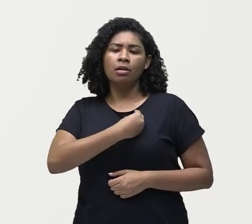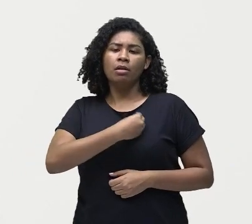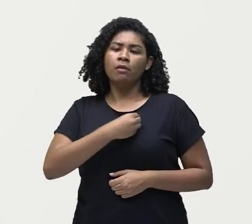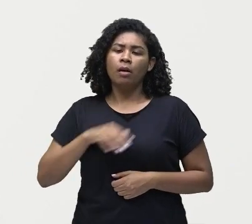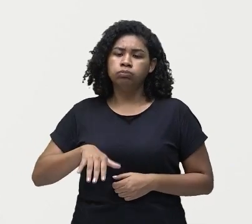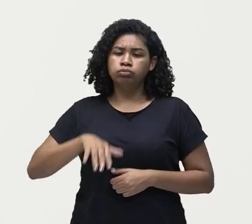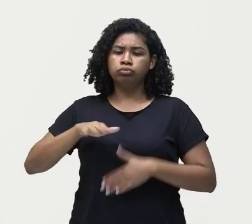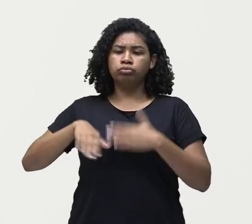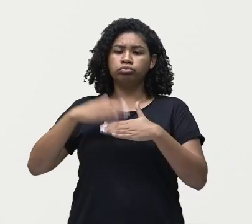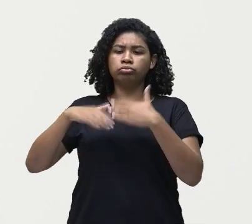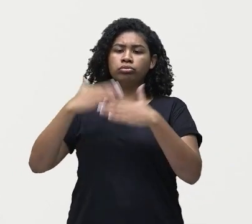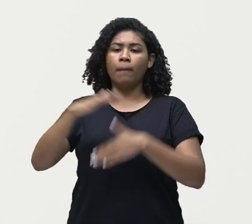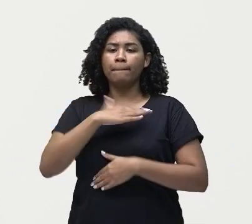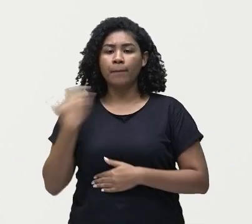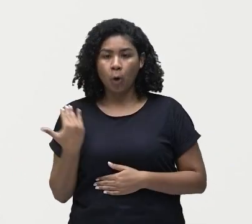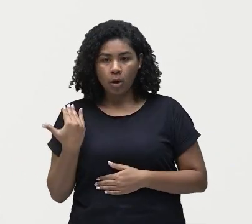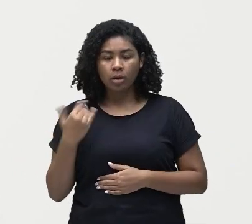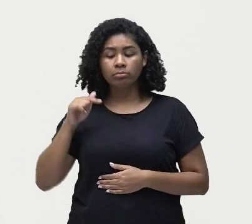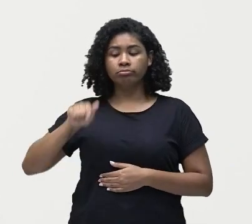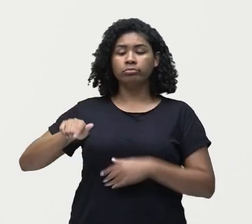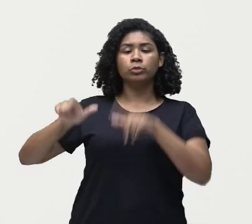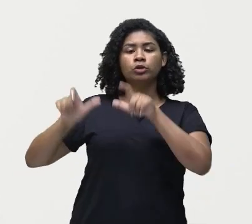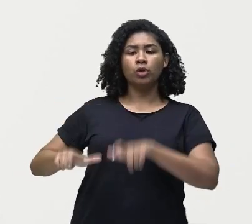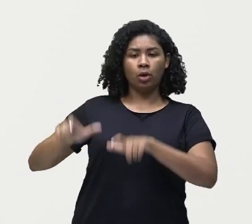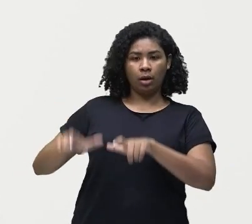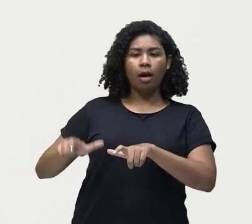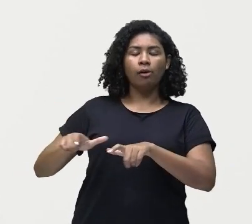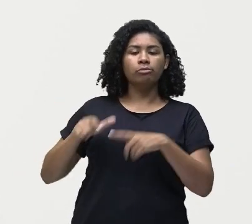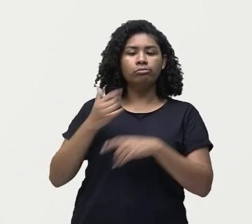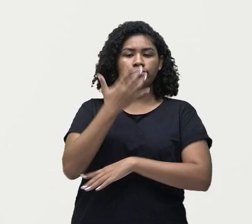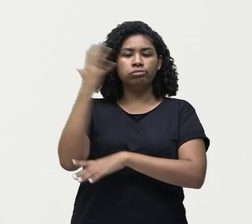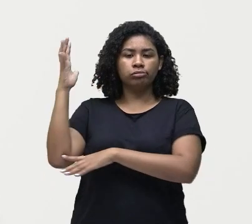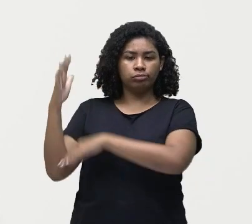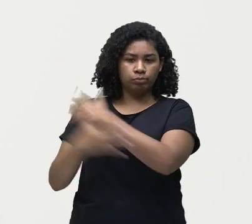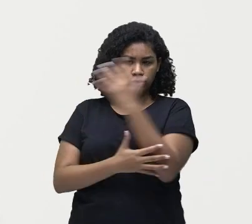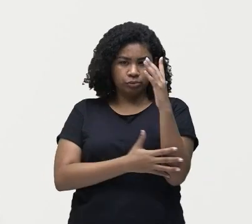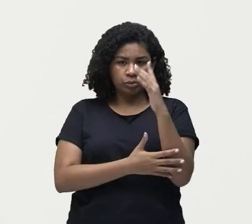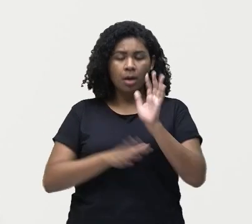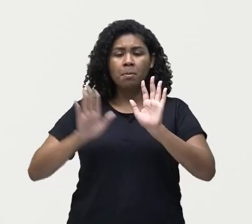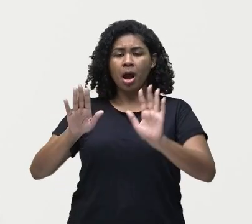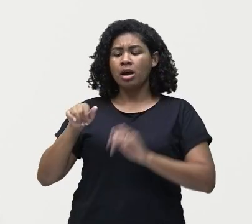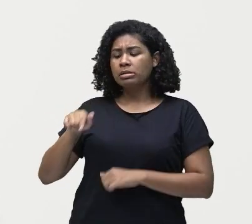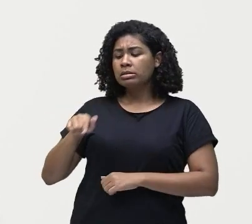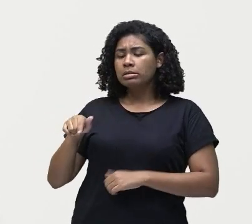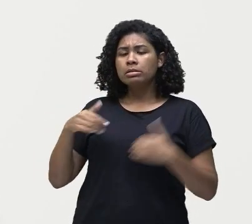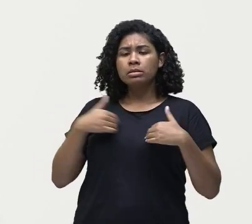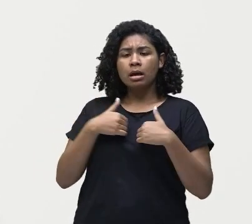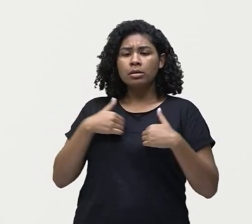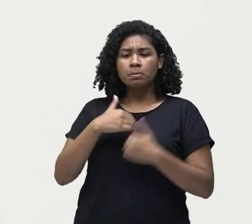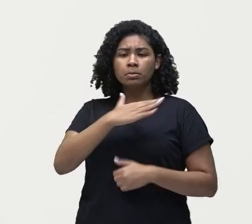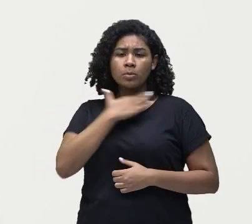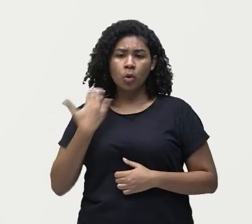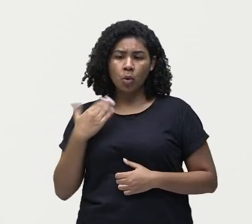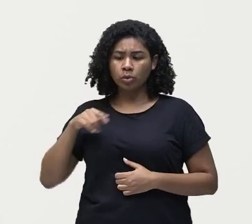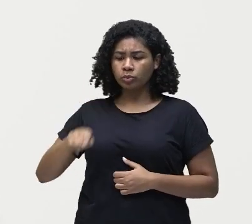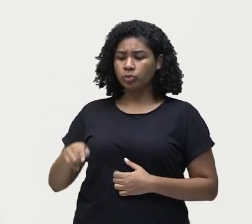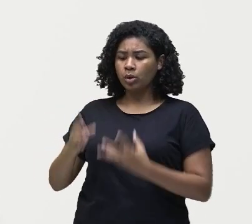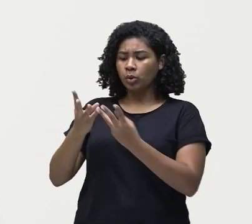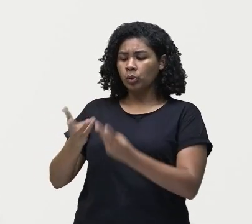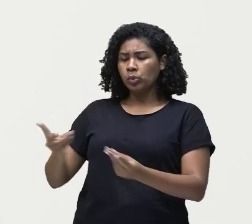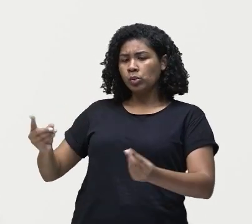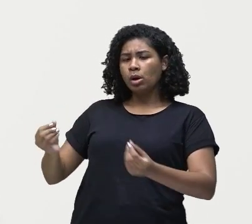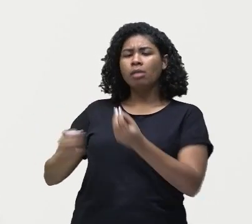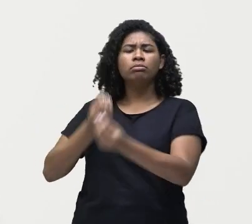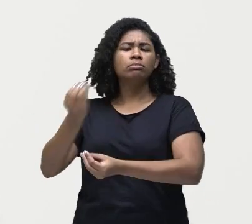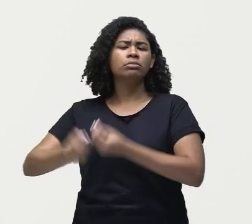algum acidente e morreu ali no meio da floresta. E como é que é feita como é que é feita a